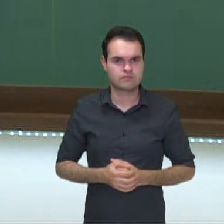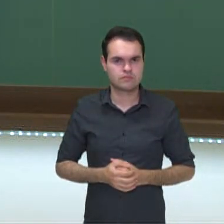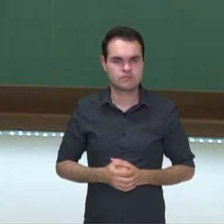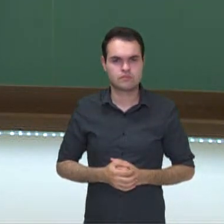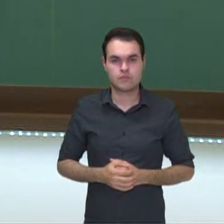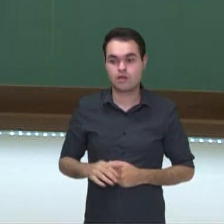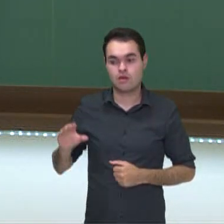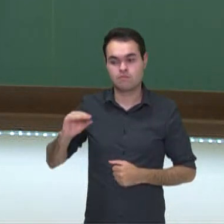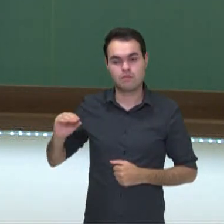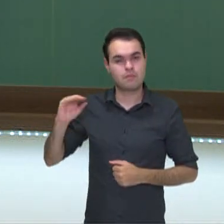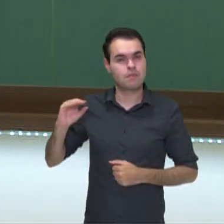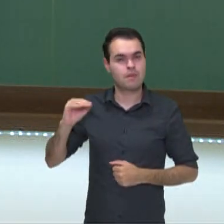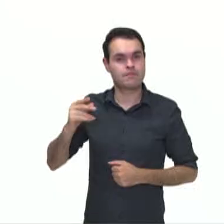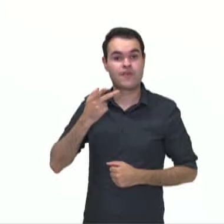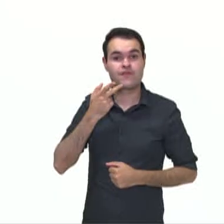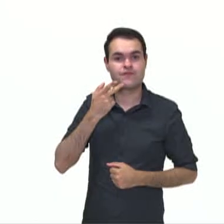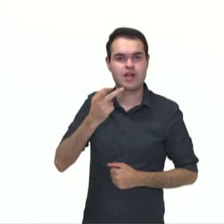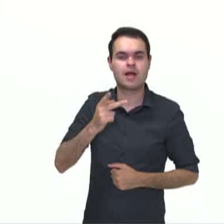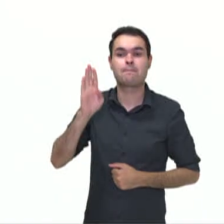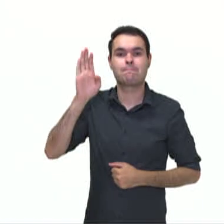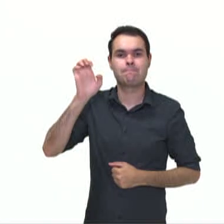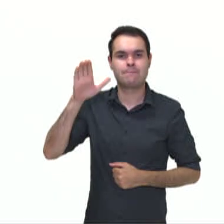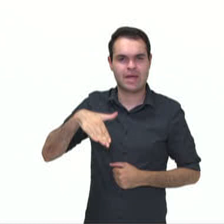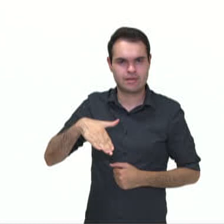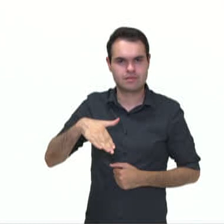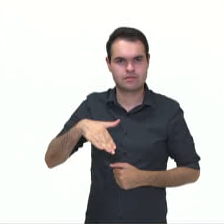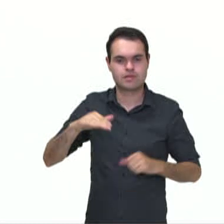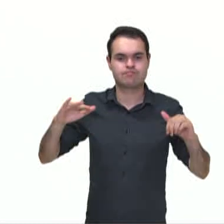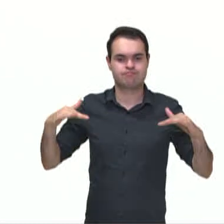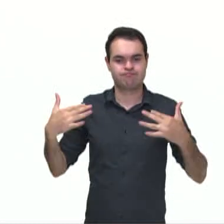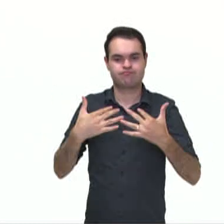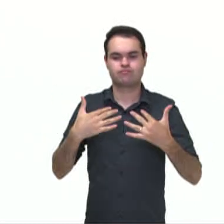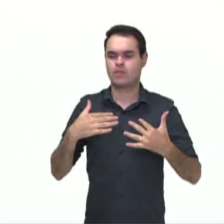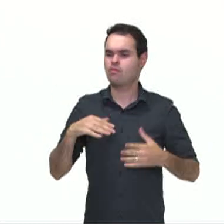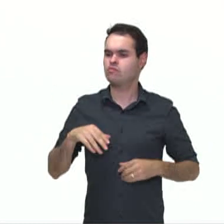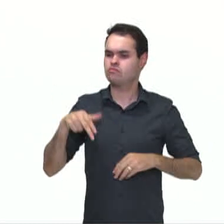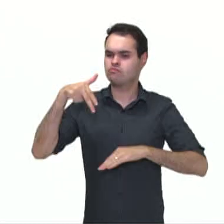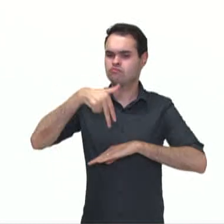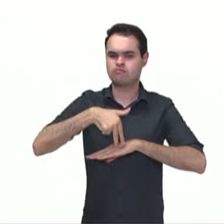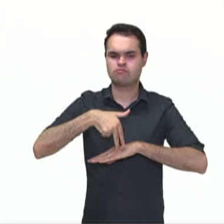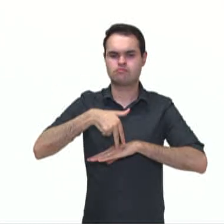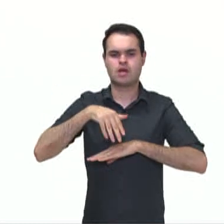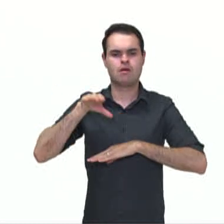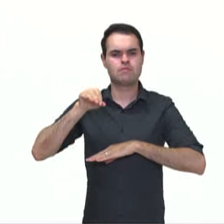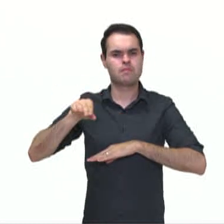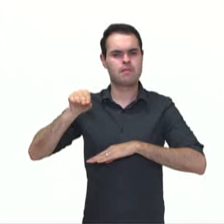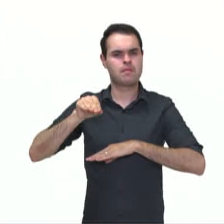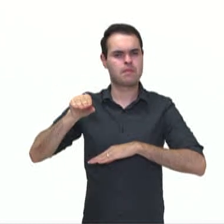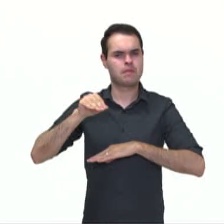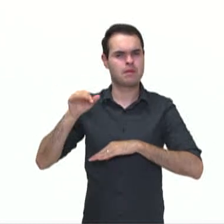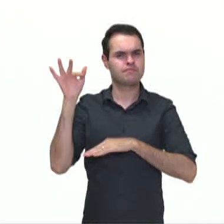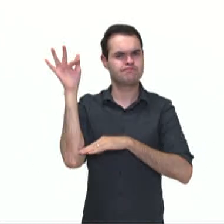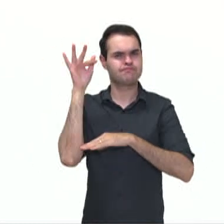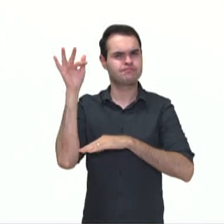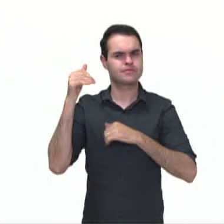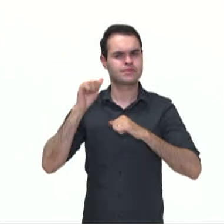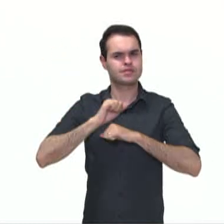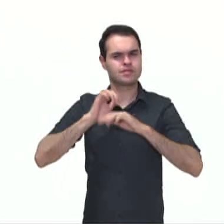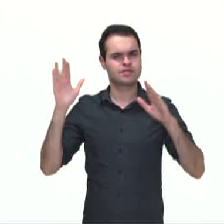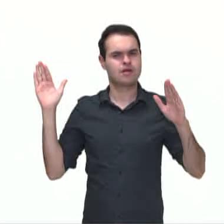a arte de falar bem em público, ou seja, é a arte de se comunicar de forma